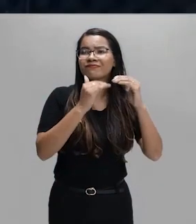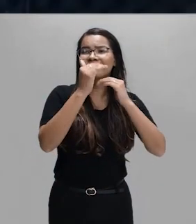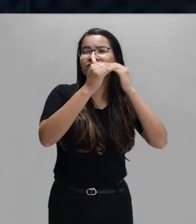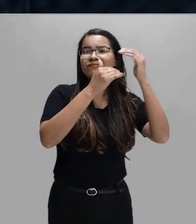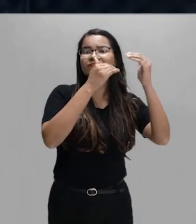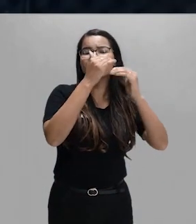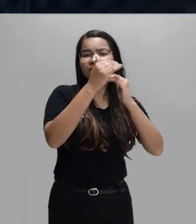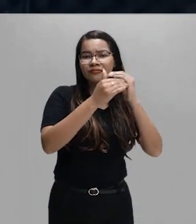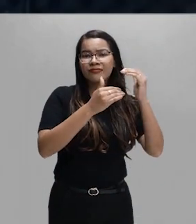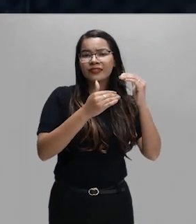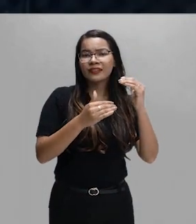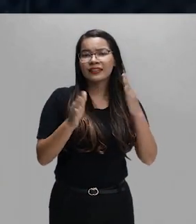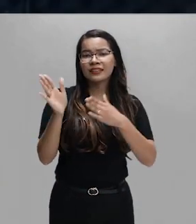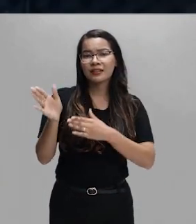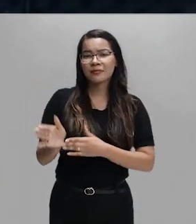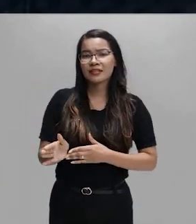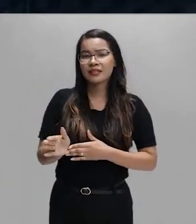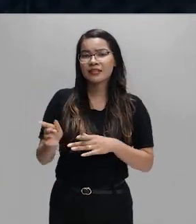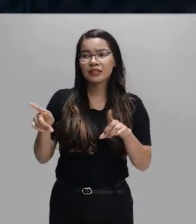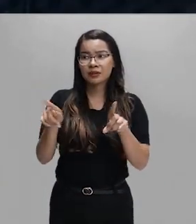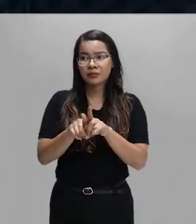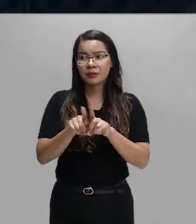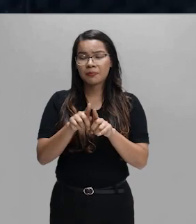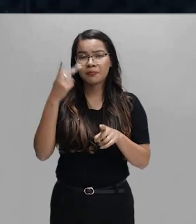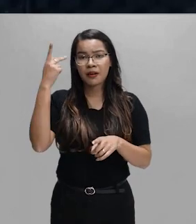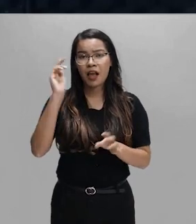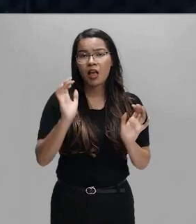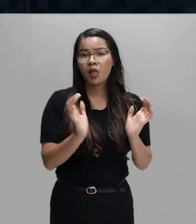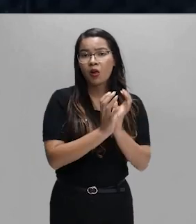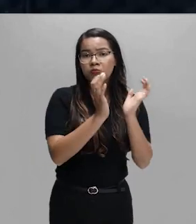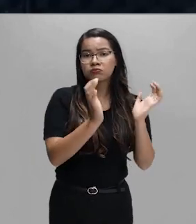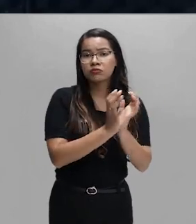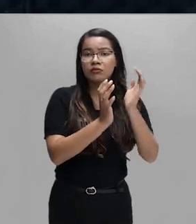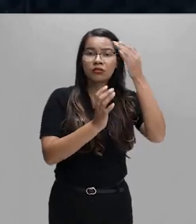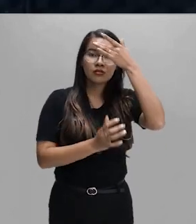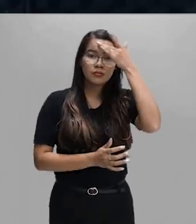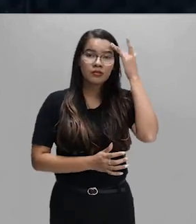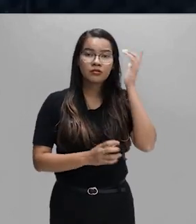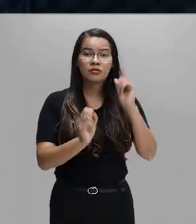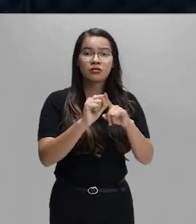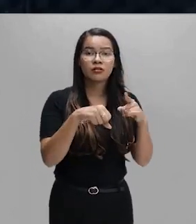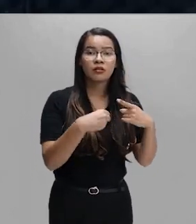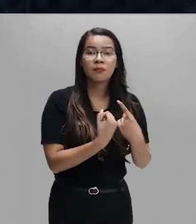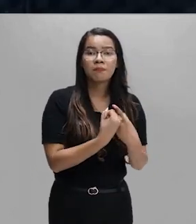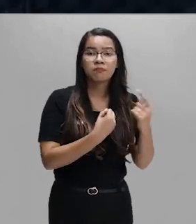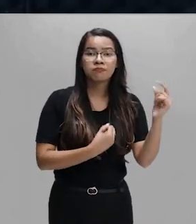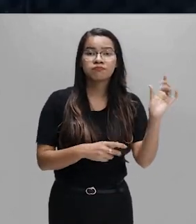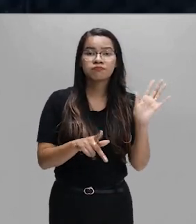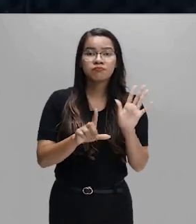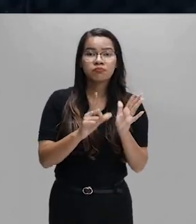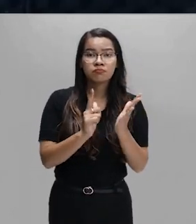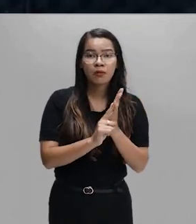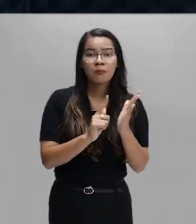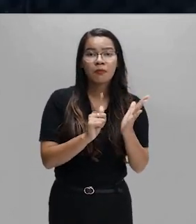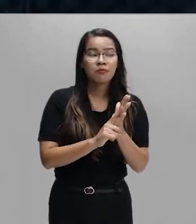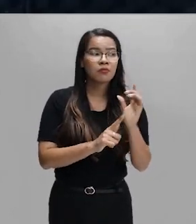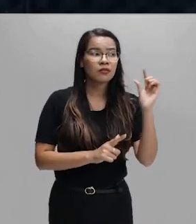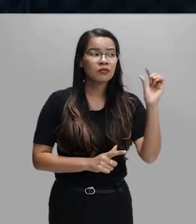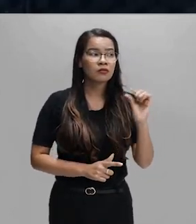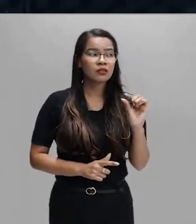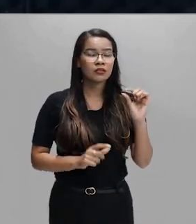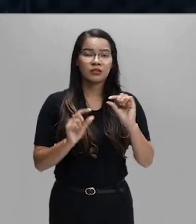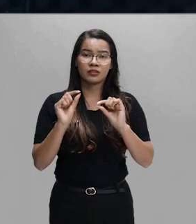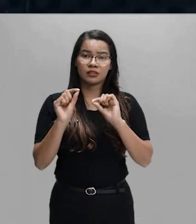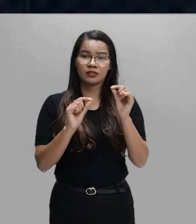longo do tempo, estabelecendo para determinados grupos sociais e pessoas papéis minoritários, papéis